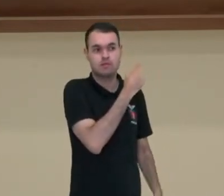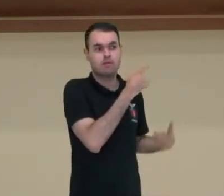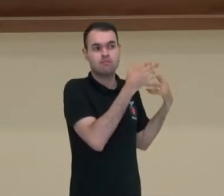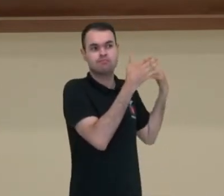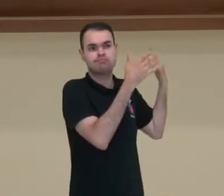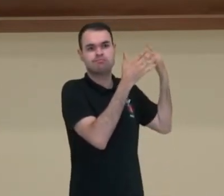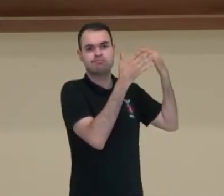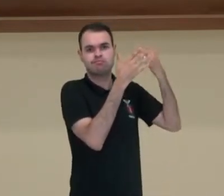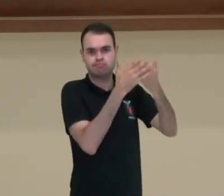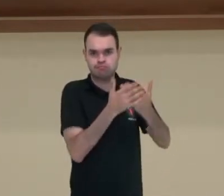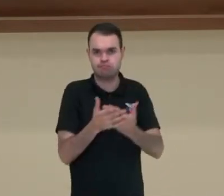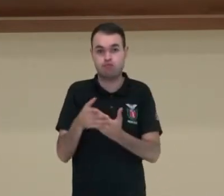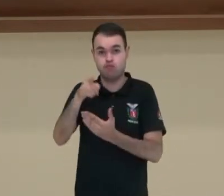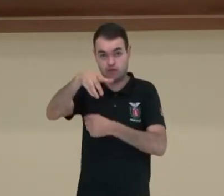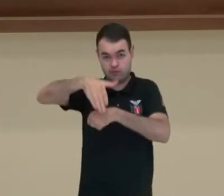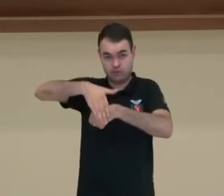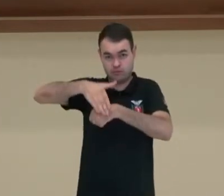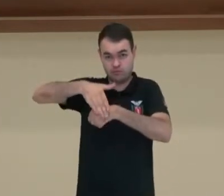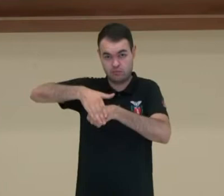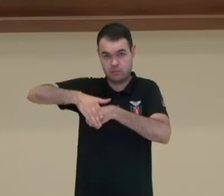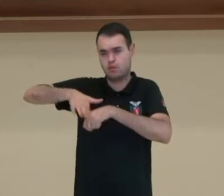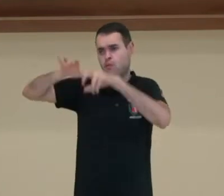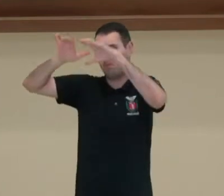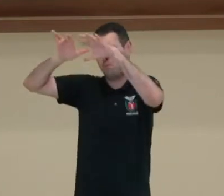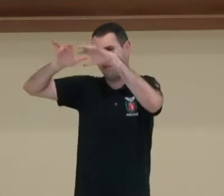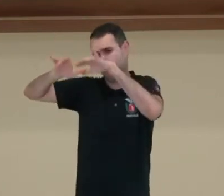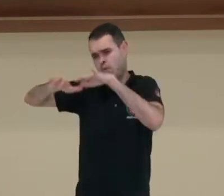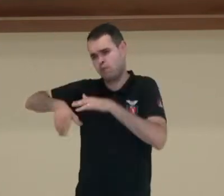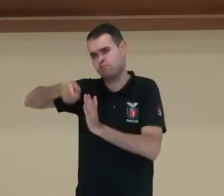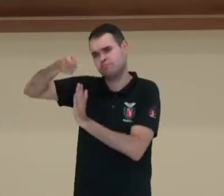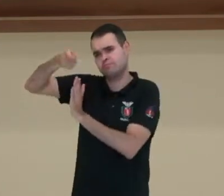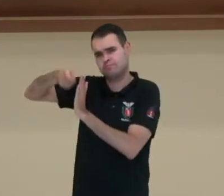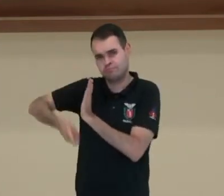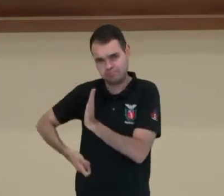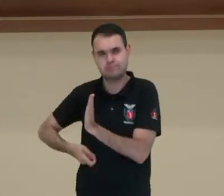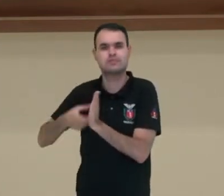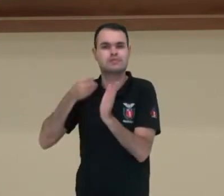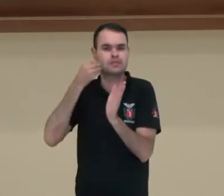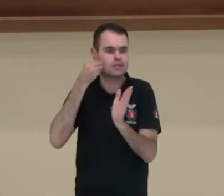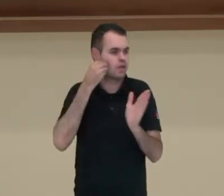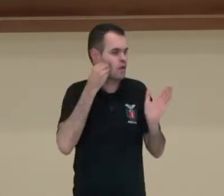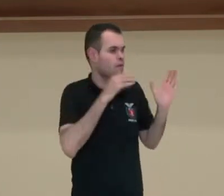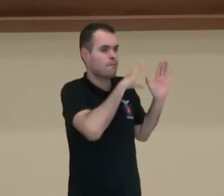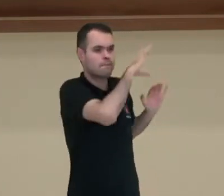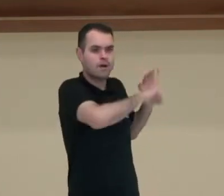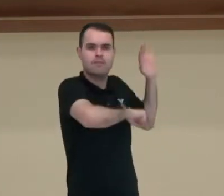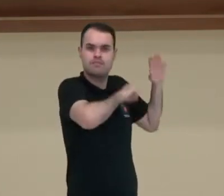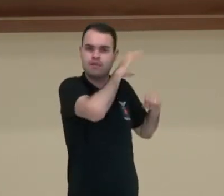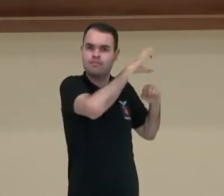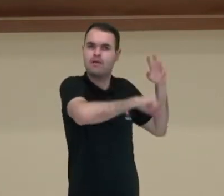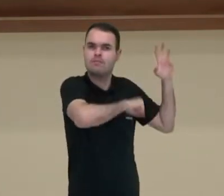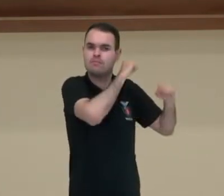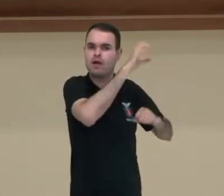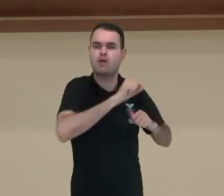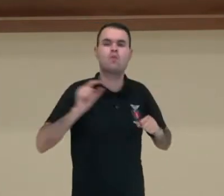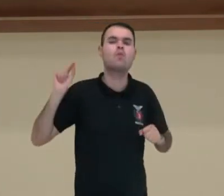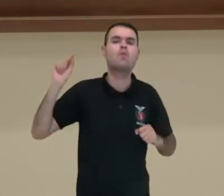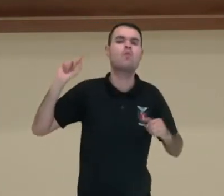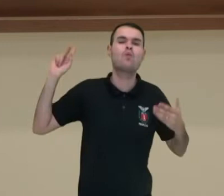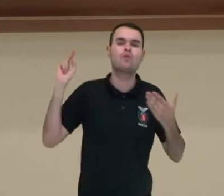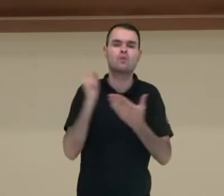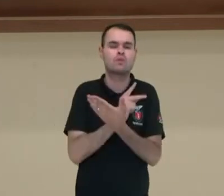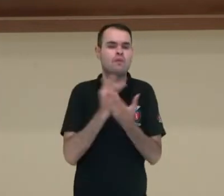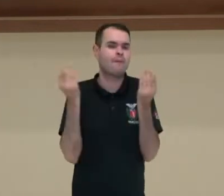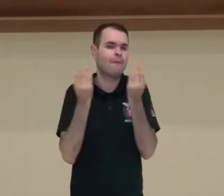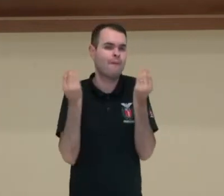um discurso, um trabalho histórico, né, recuperar, através da história, o que aconteceu, como